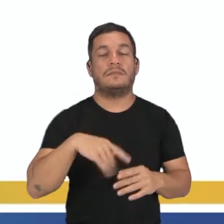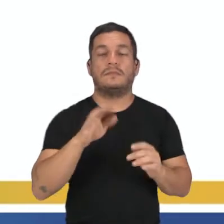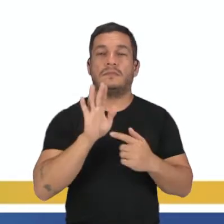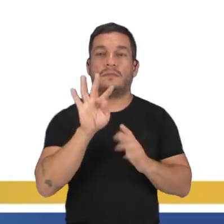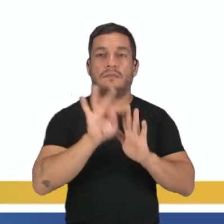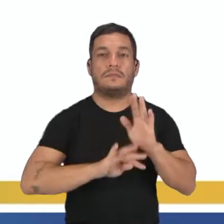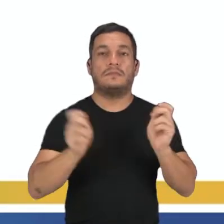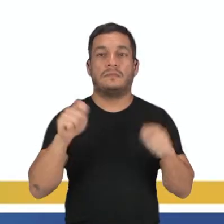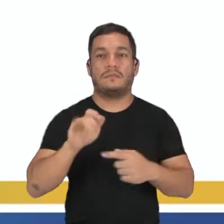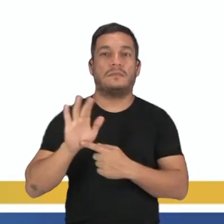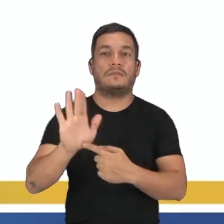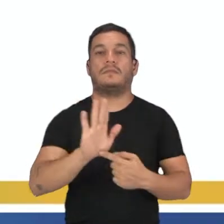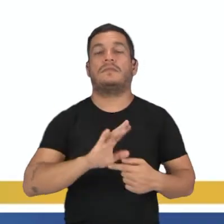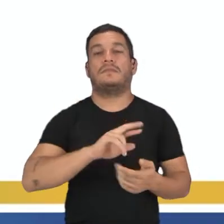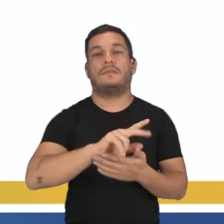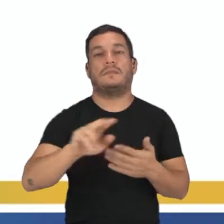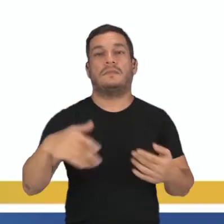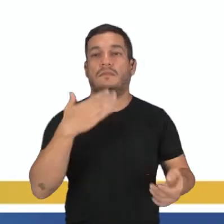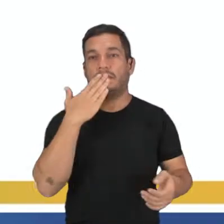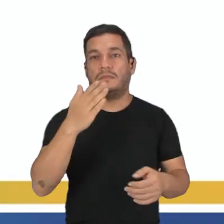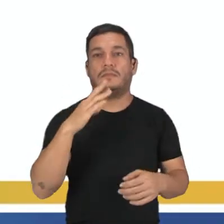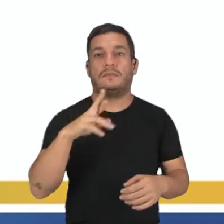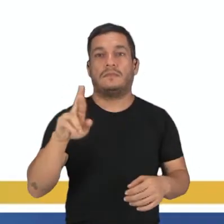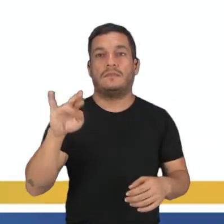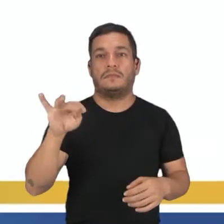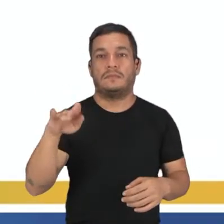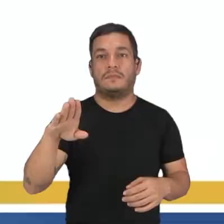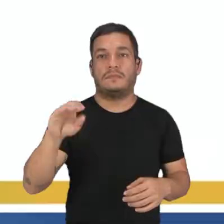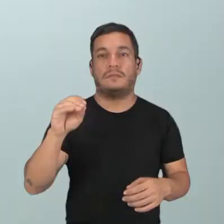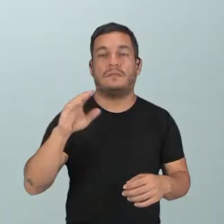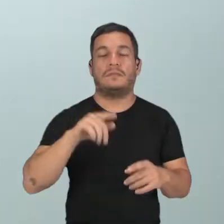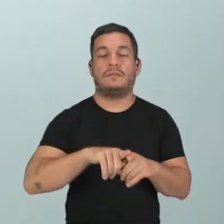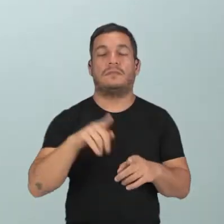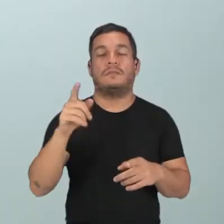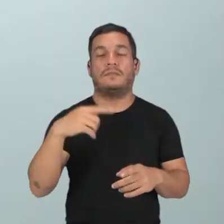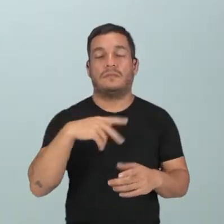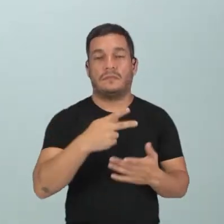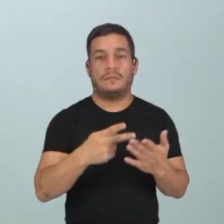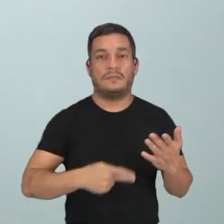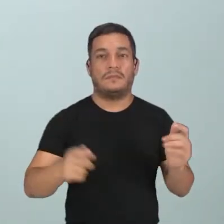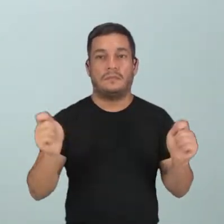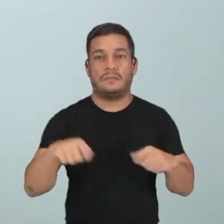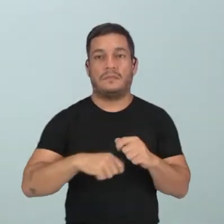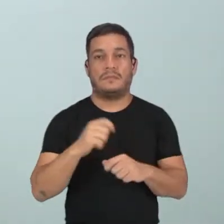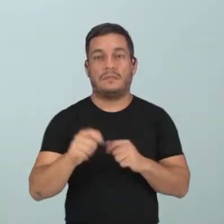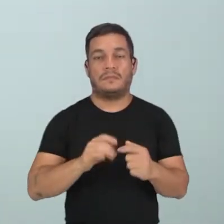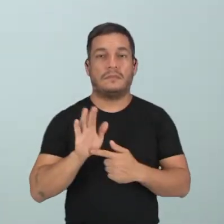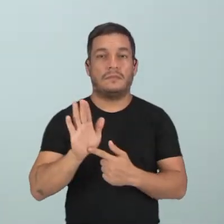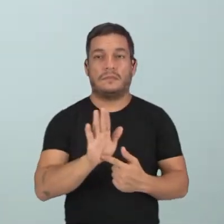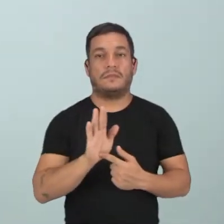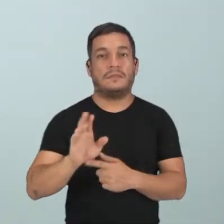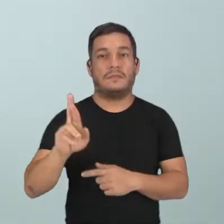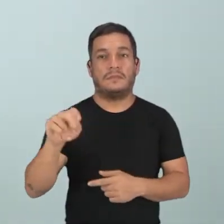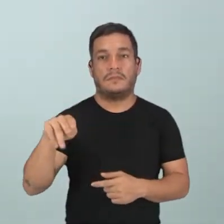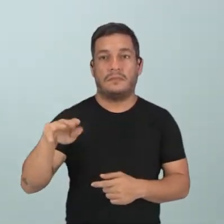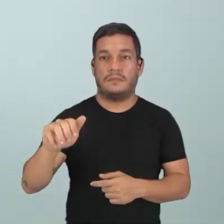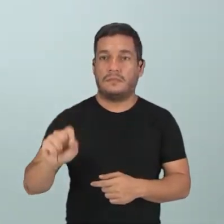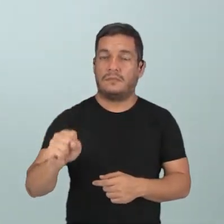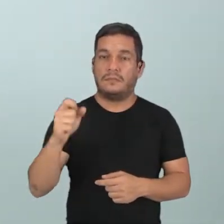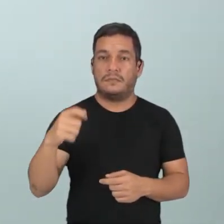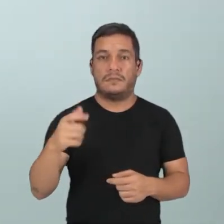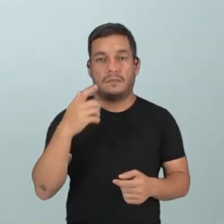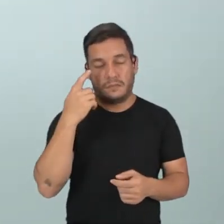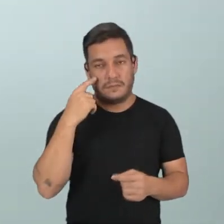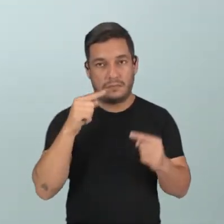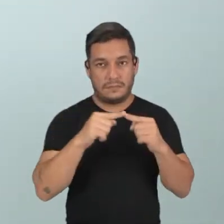diversos tipos de rimas Vale lembrar crianças que um poema ele pode ou não apresentar rimas Ok